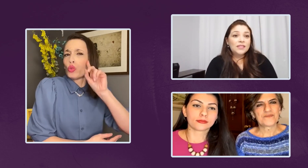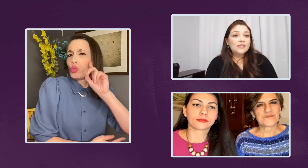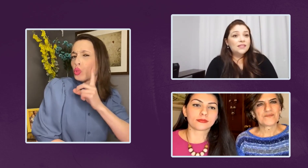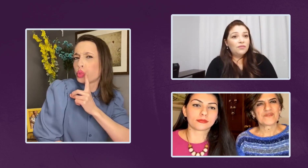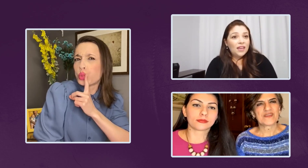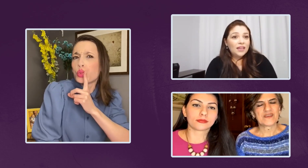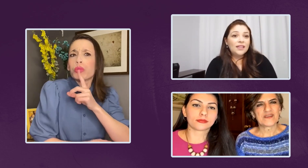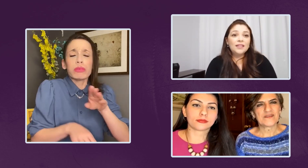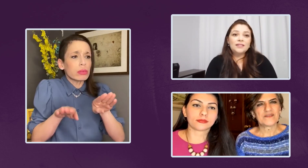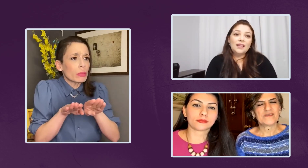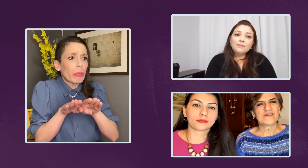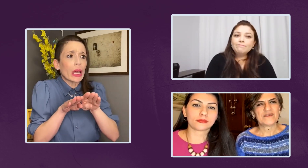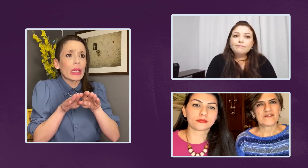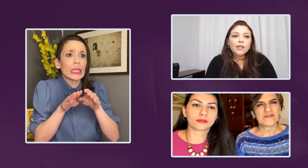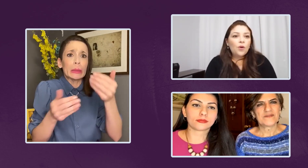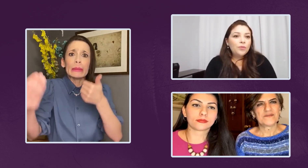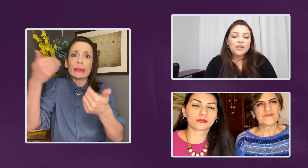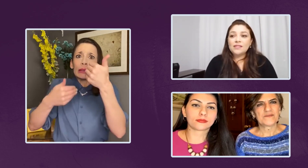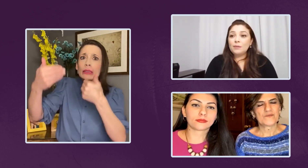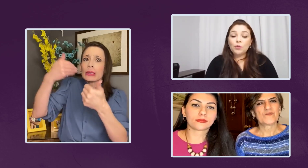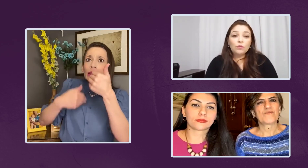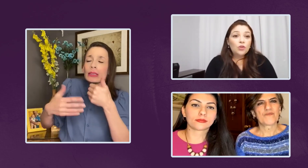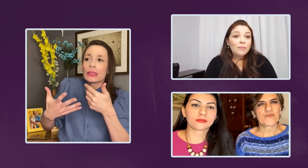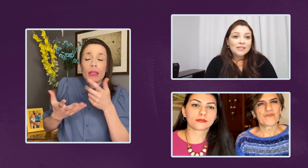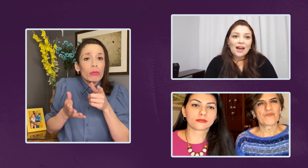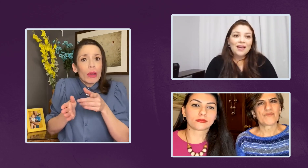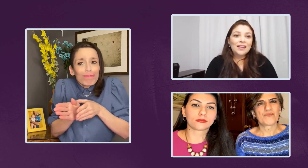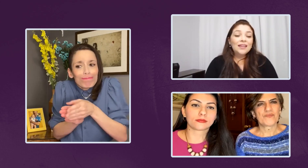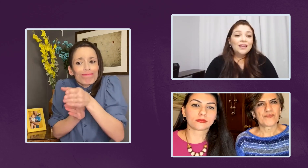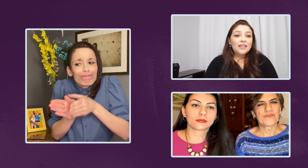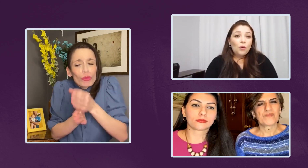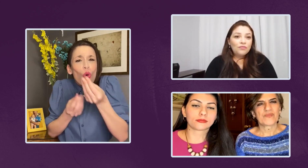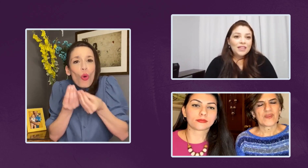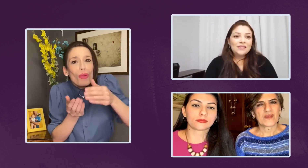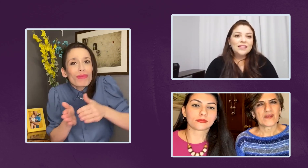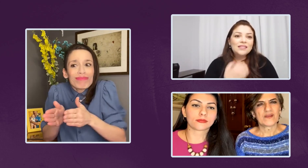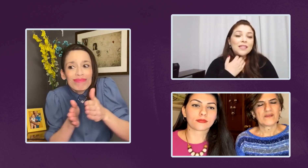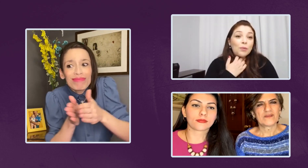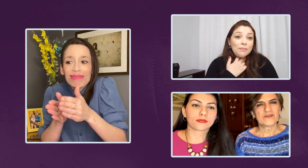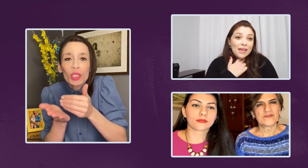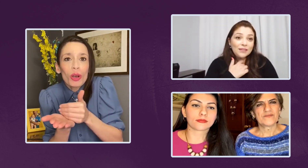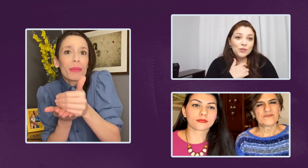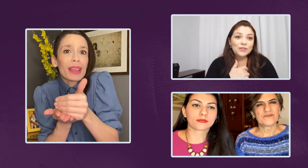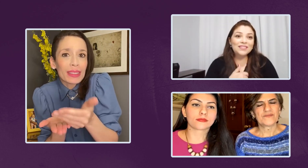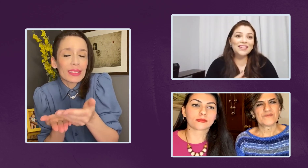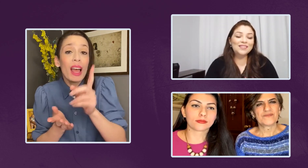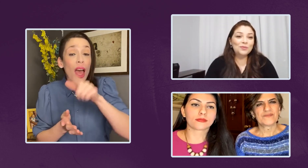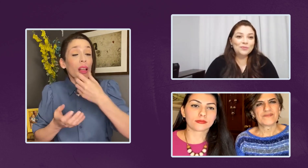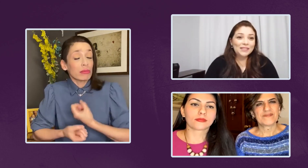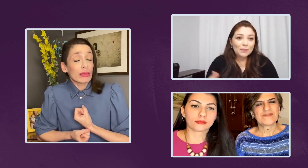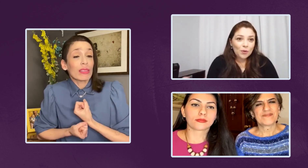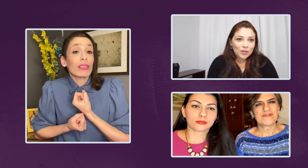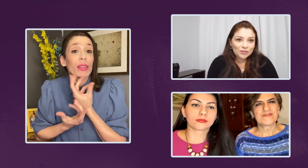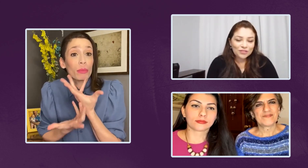Também, às vezes, se veem aí sem como fazer, por onde começar, né? E ouvir, assim, esses depoimentos, né? Que